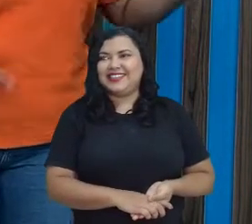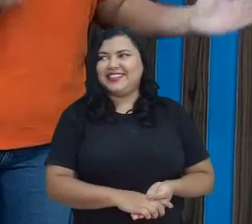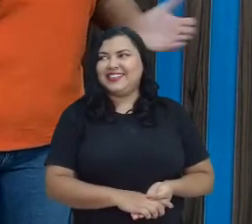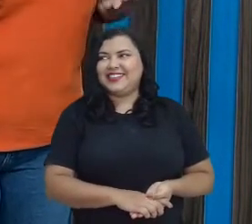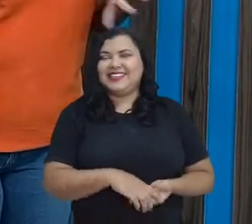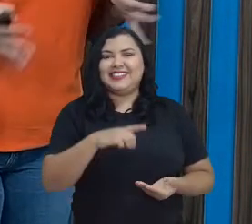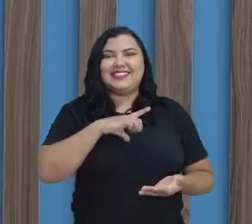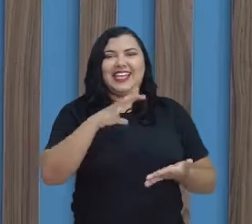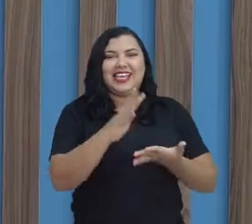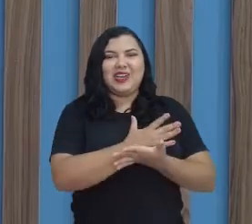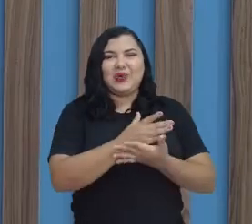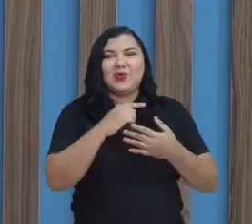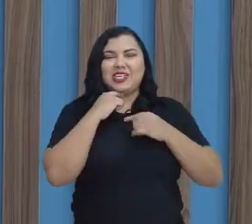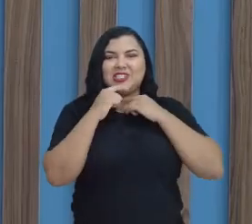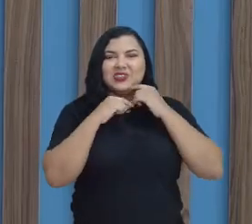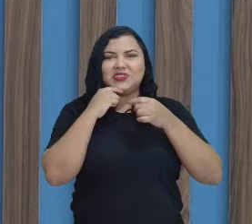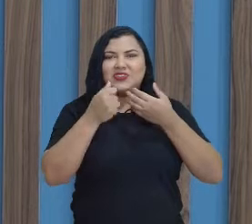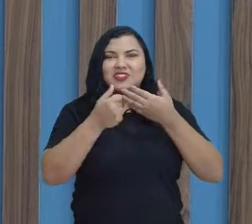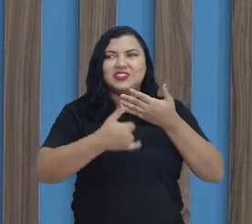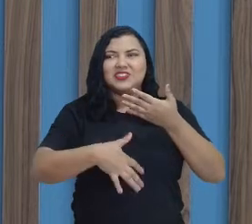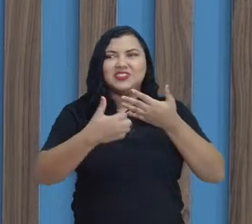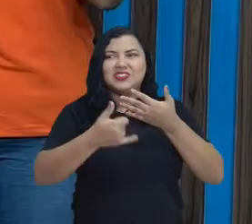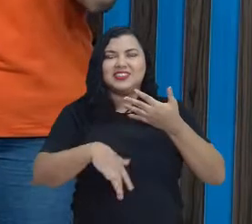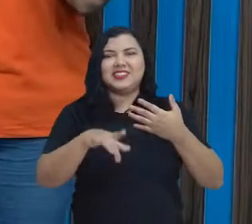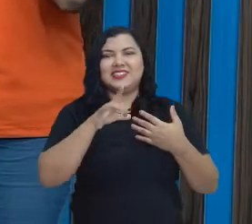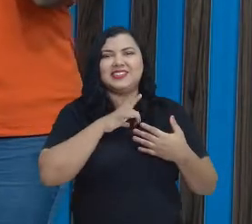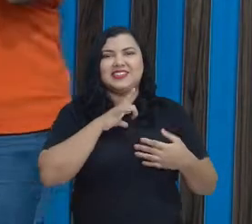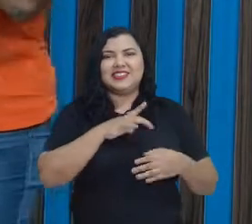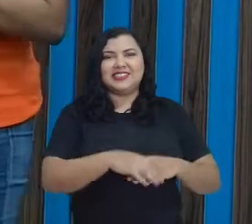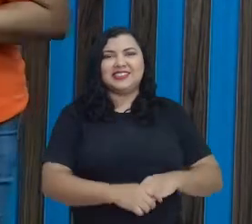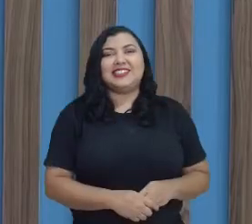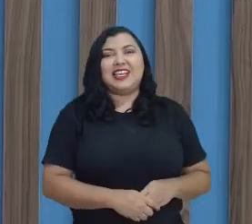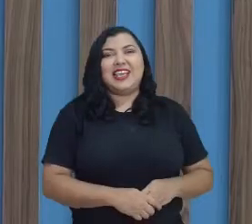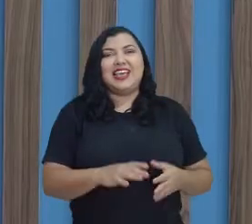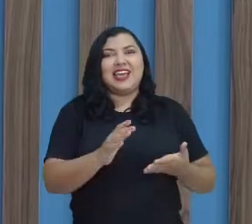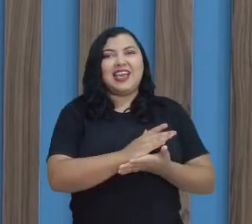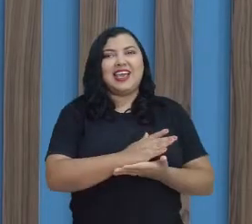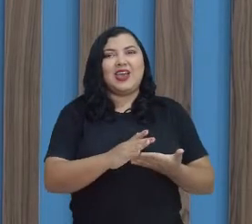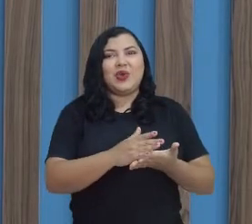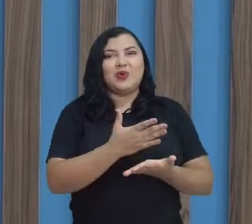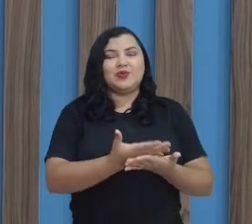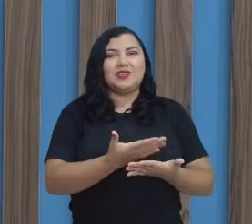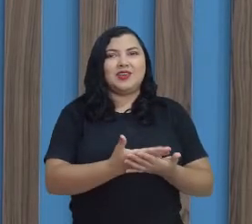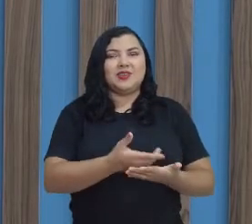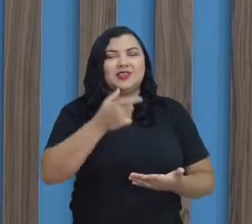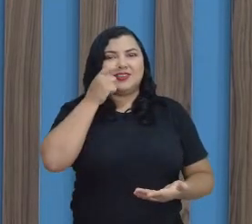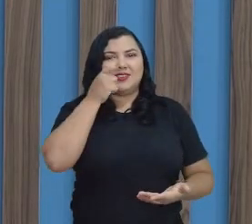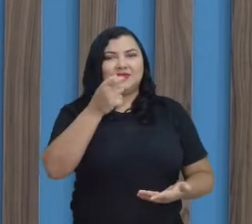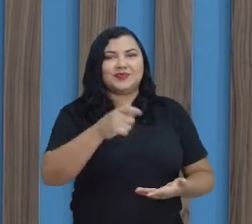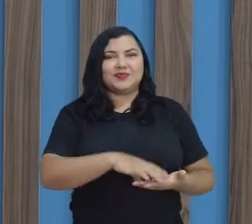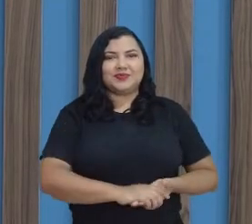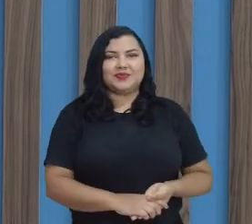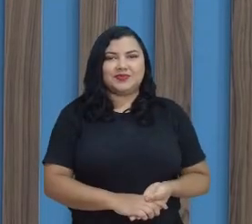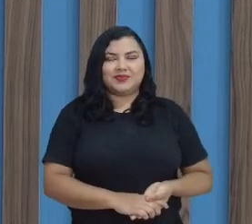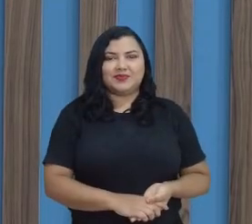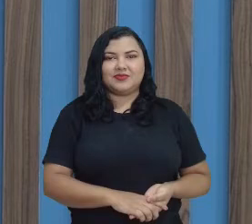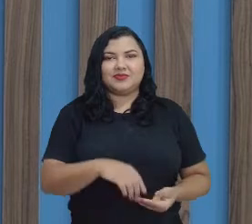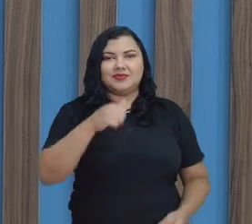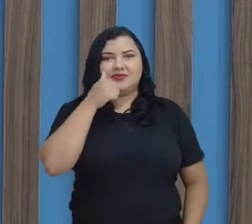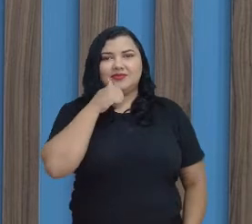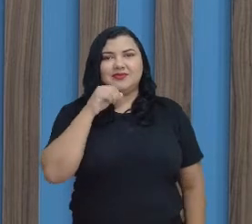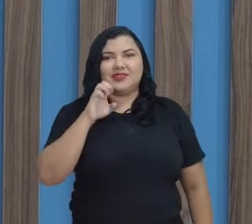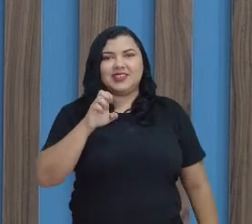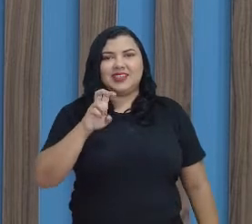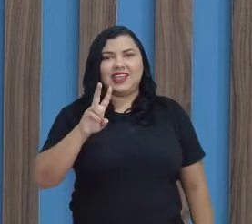aí alguma dúvida no chat, algum comentário? Temos aqui assistindo. E Evelyn está dizendo que